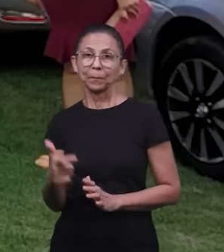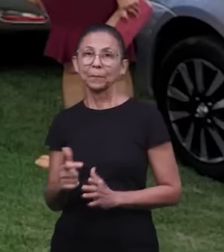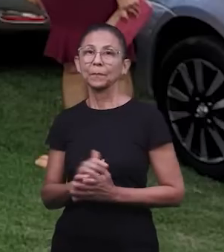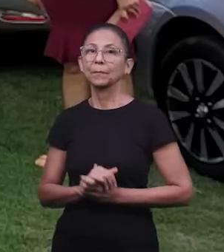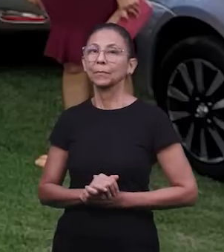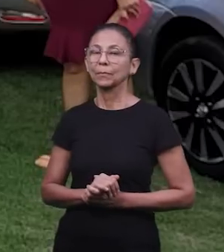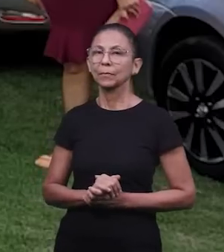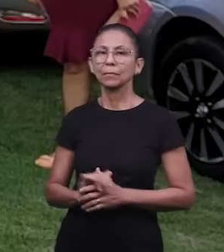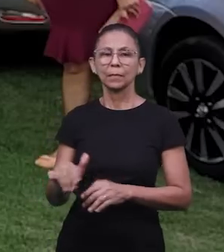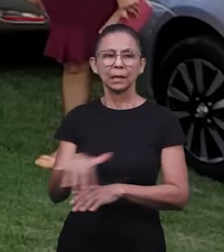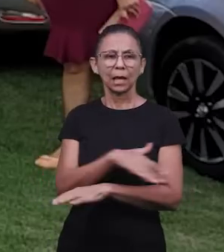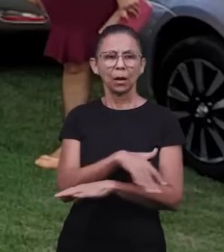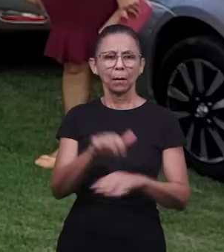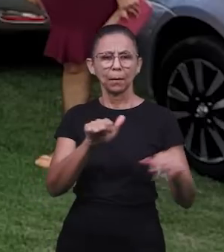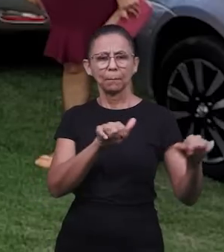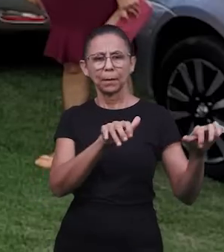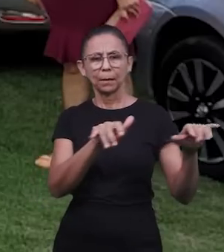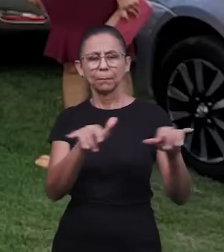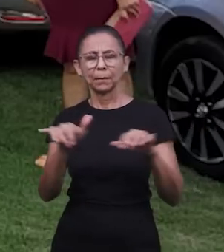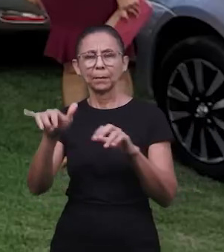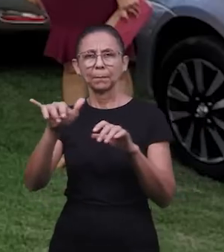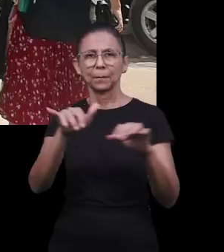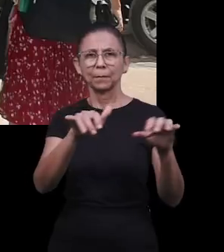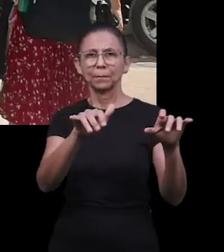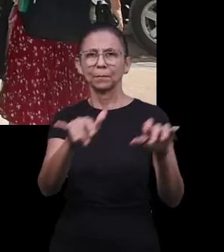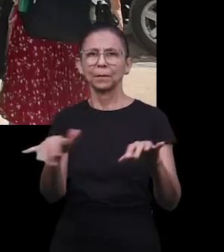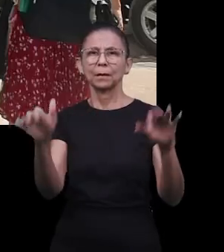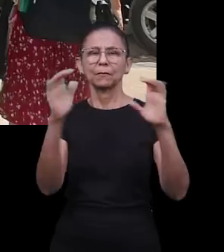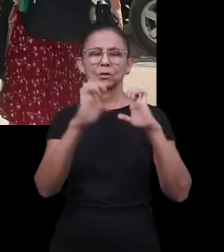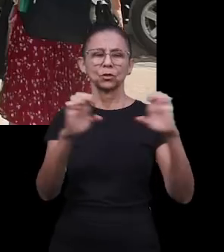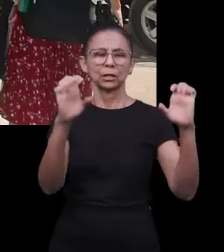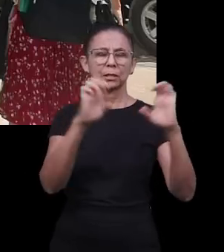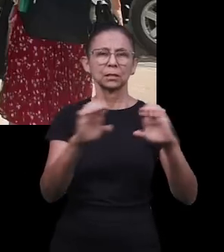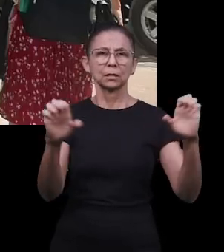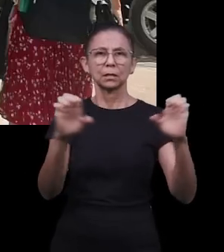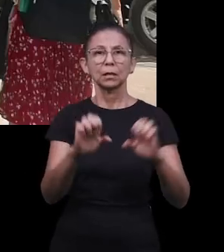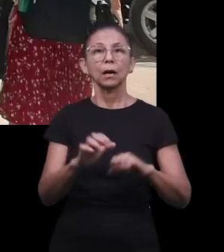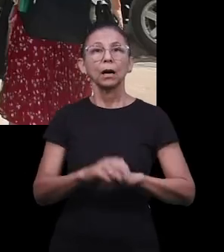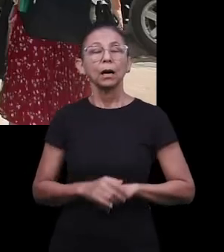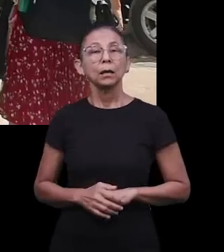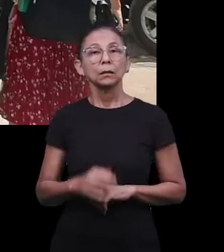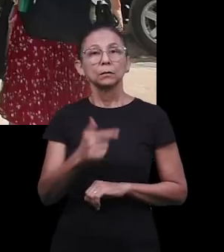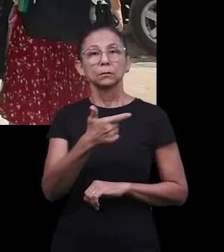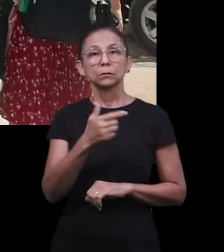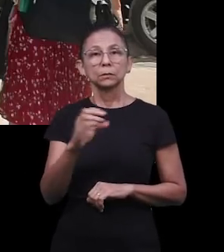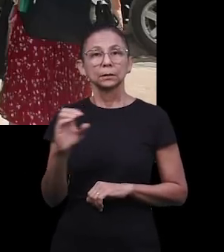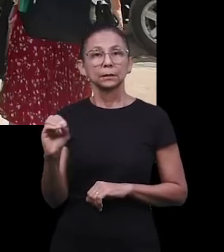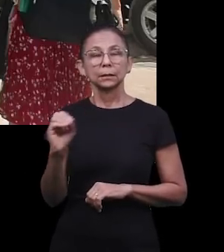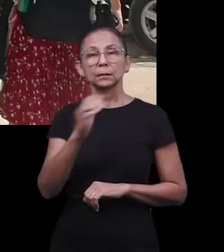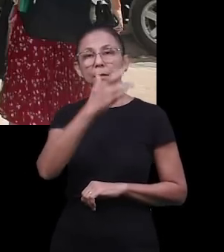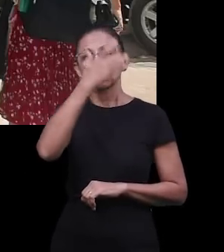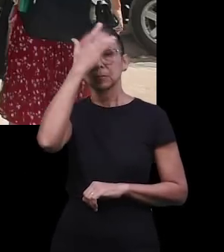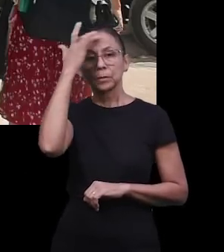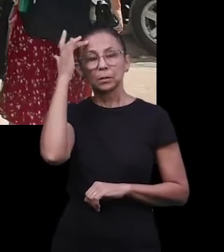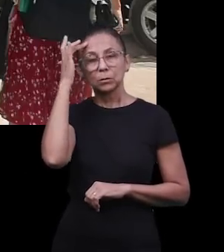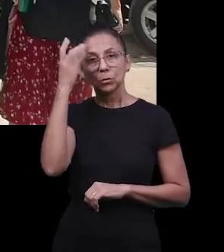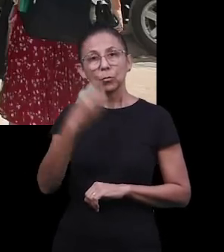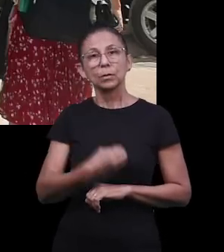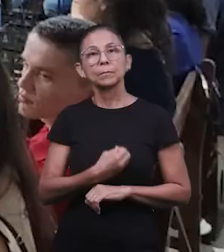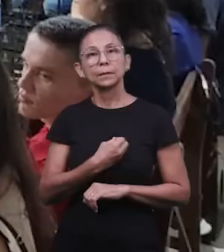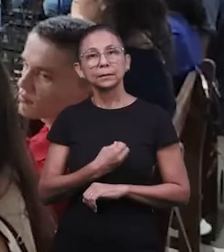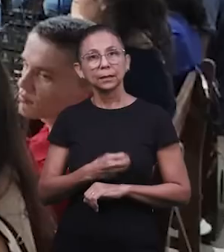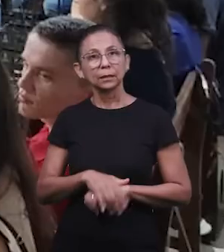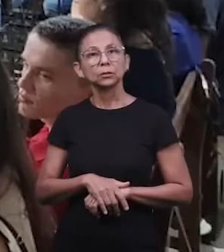do trabalho Evangelho Sem Fronteiras fizeram uma evangelização pelas ruas e até na feira. Cerca de 200